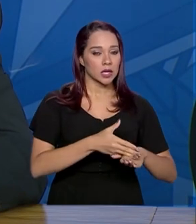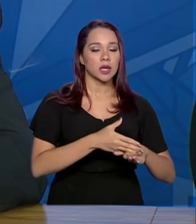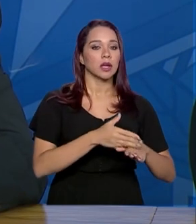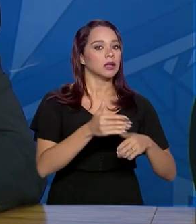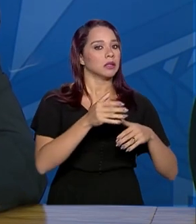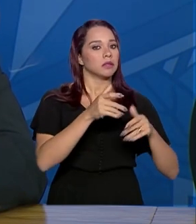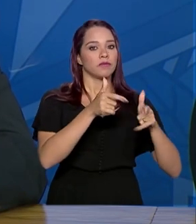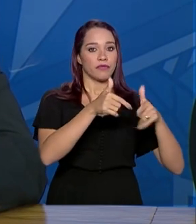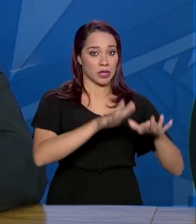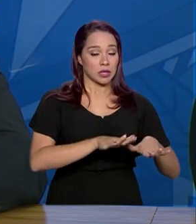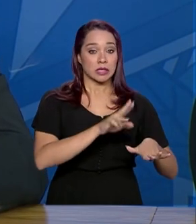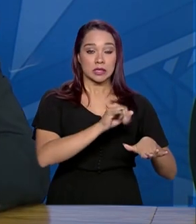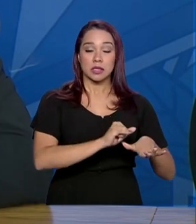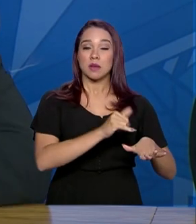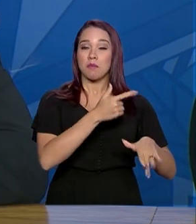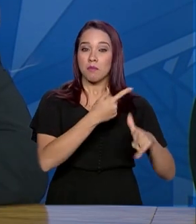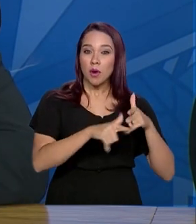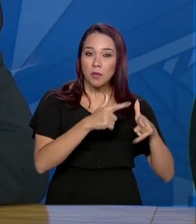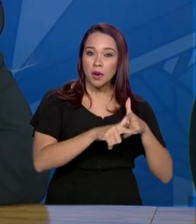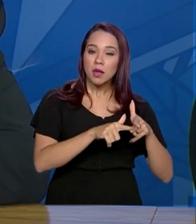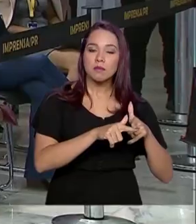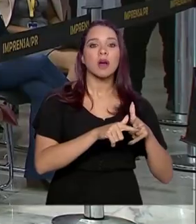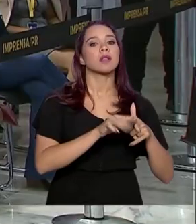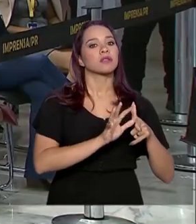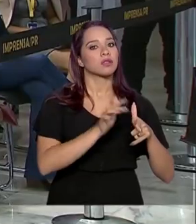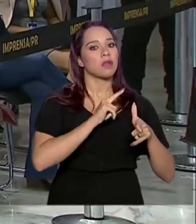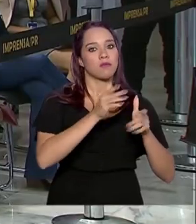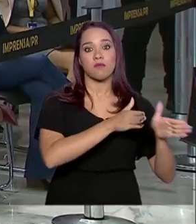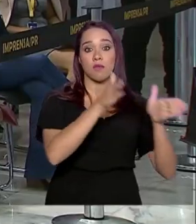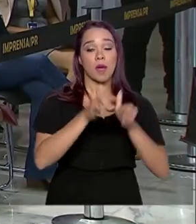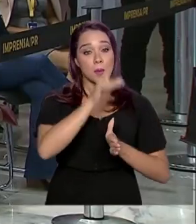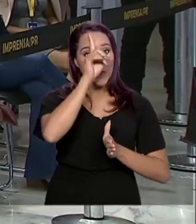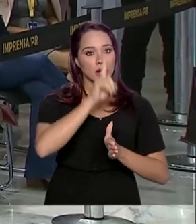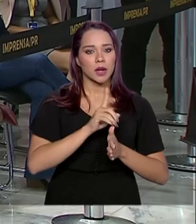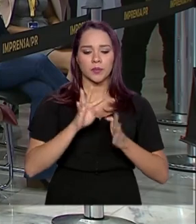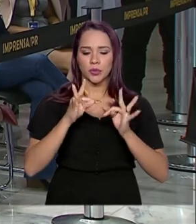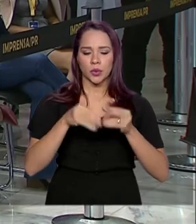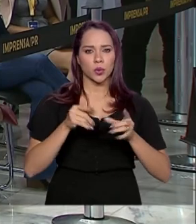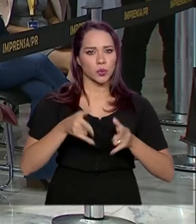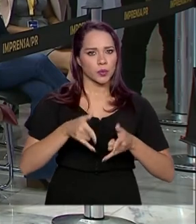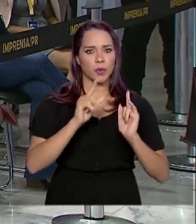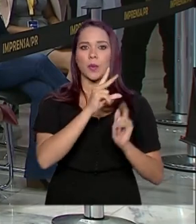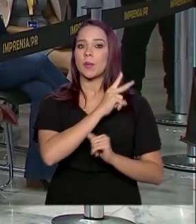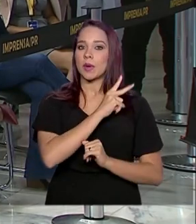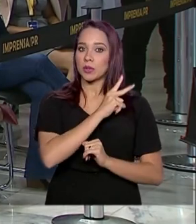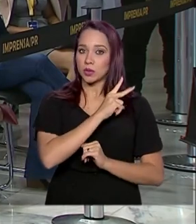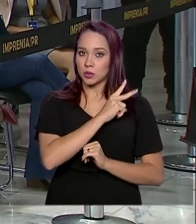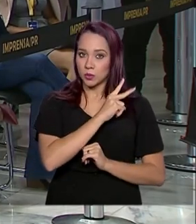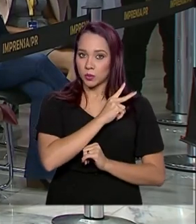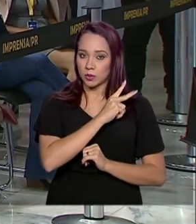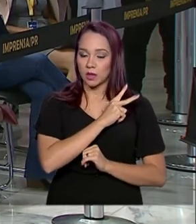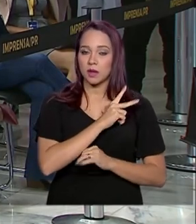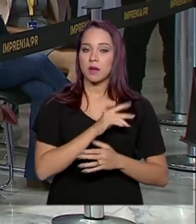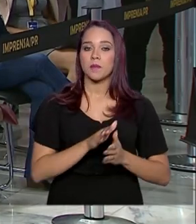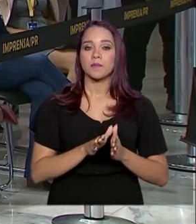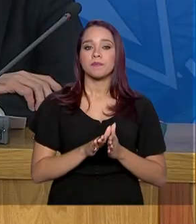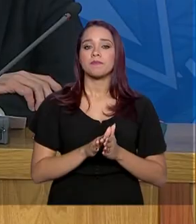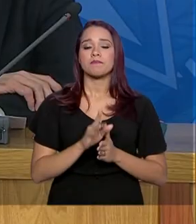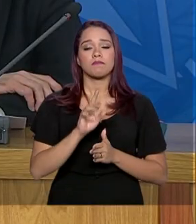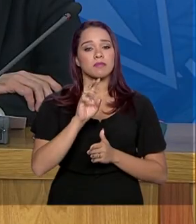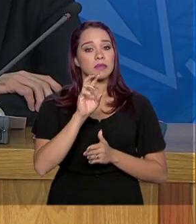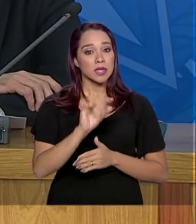ainda a condição de passar para uma área amarela, tudo com apartamentos individuais, e,